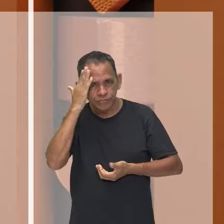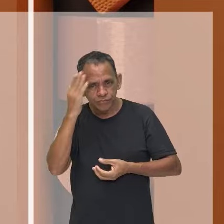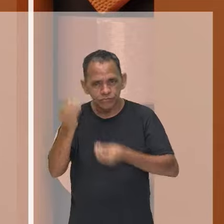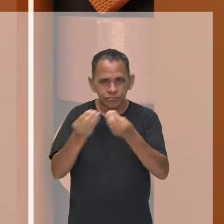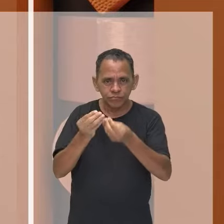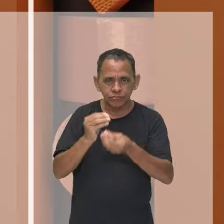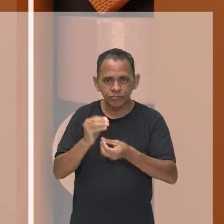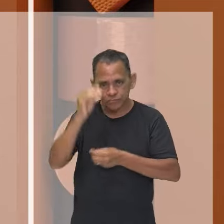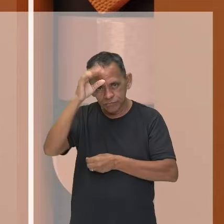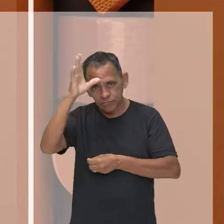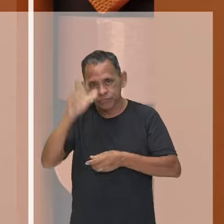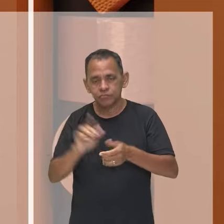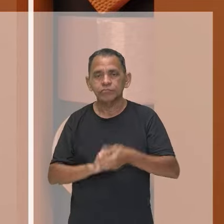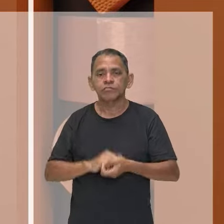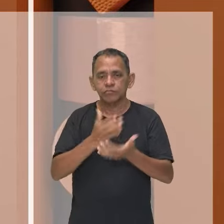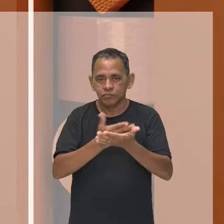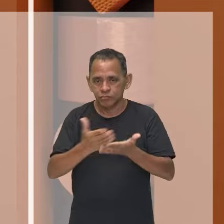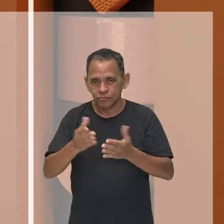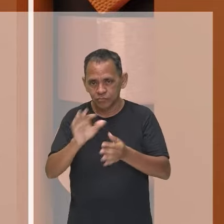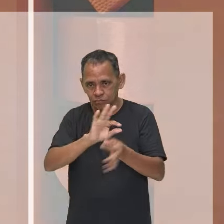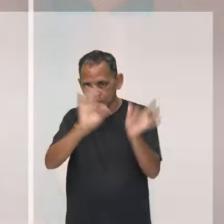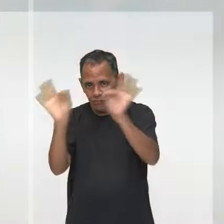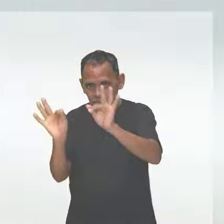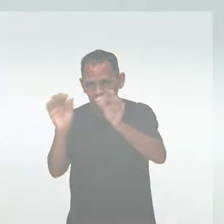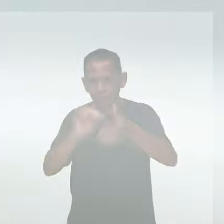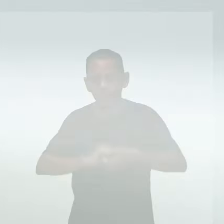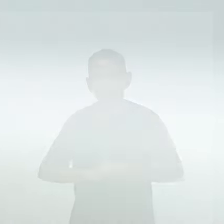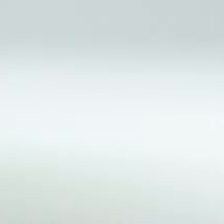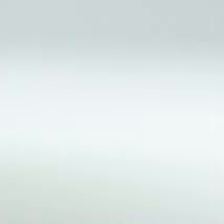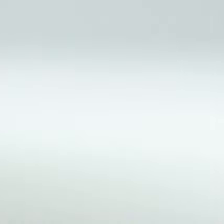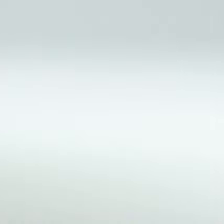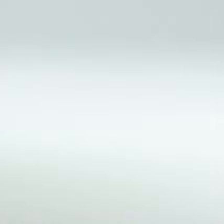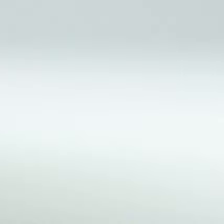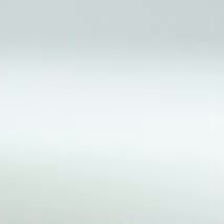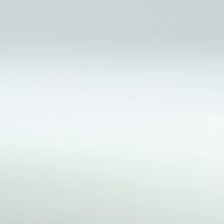conhecimentos? Venham comigo e vamos à nossa aula.